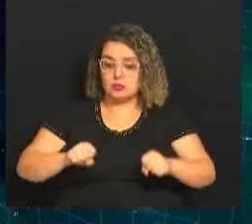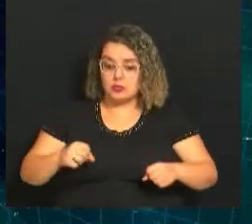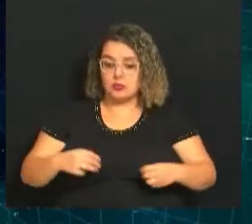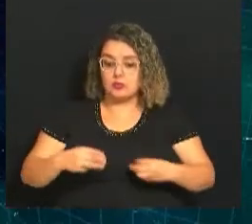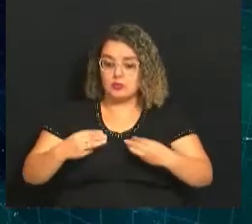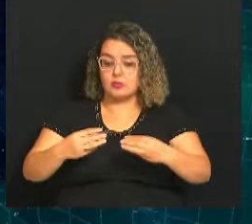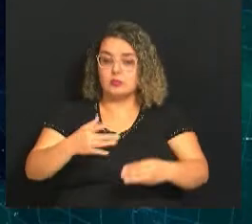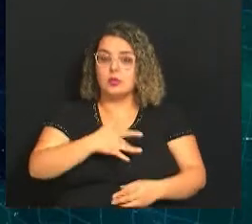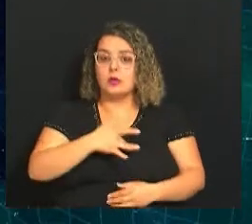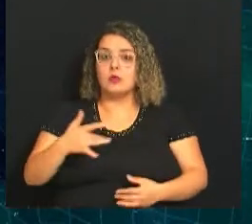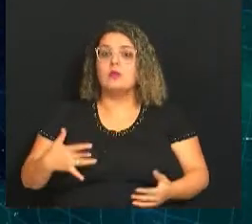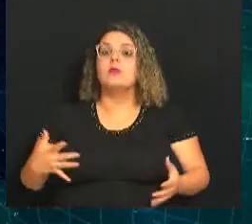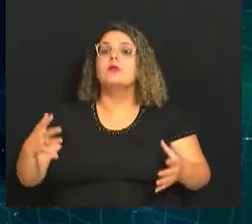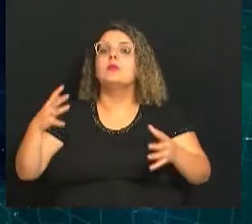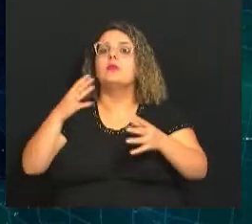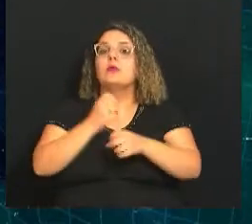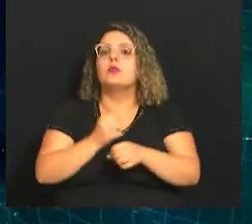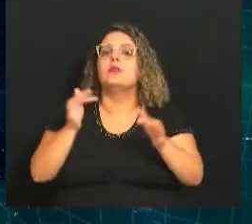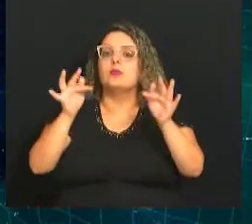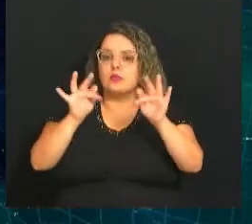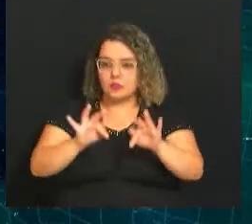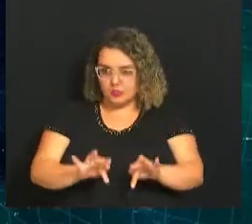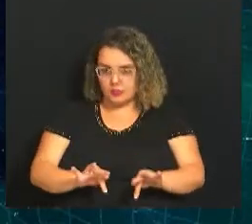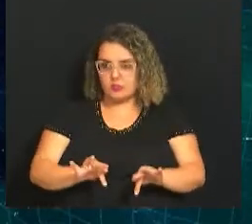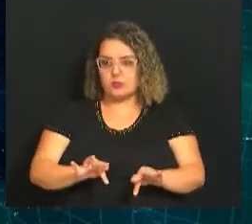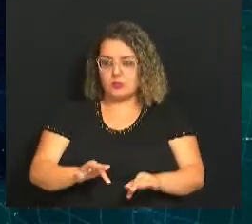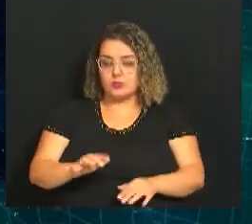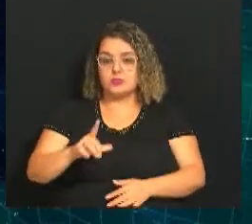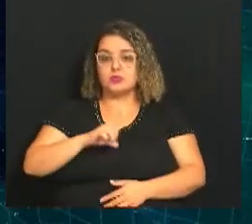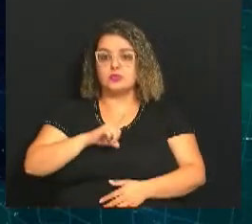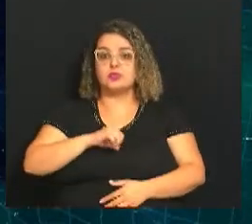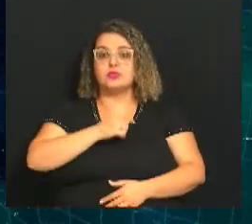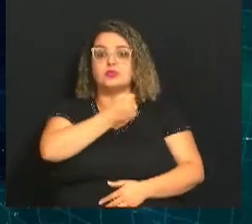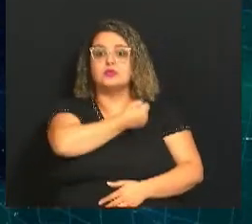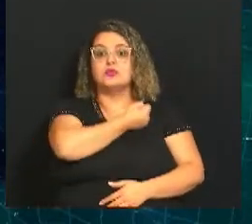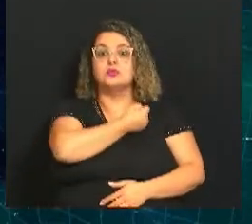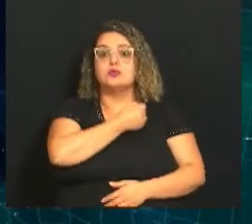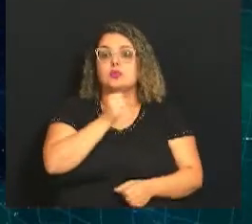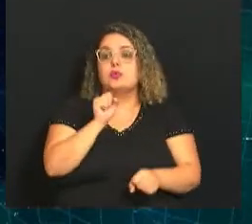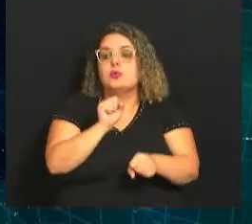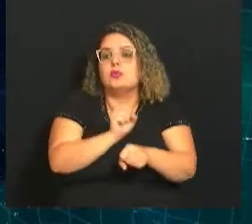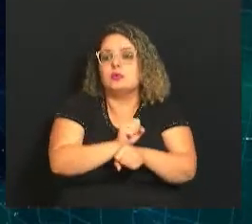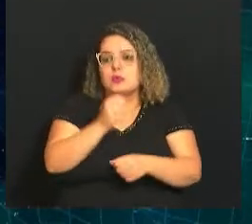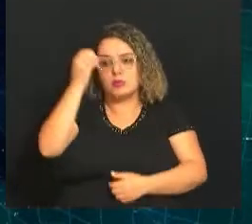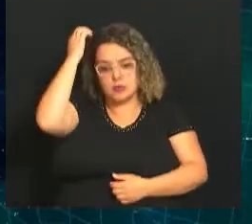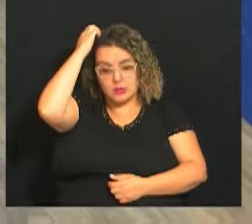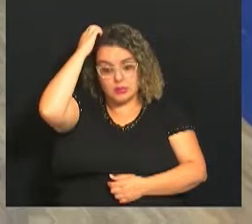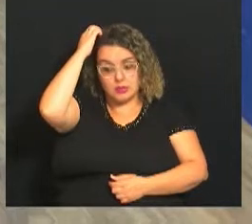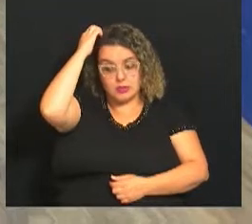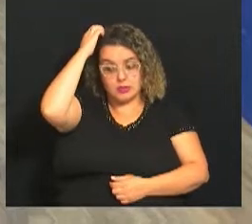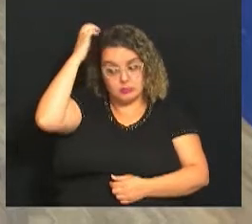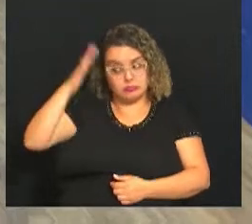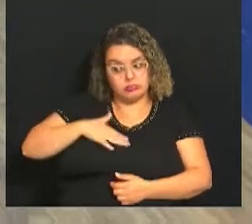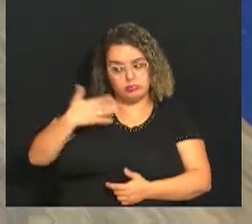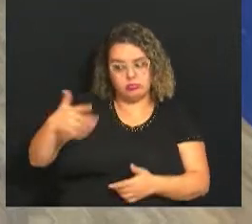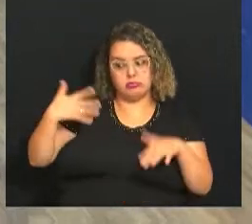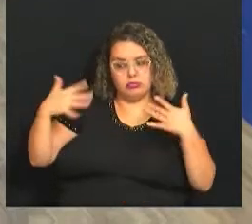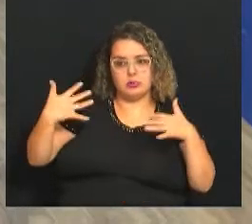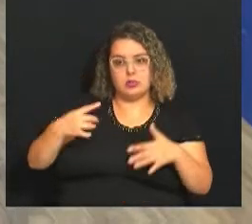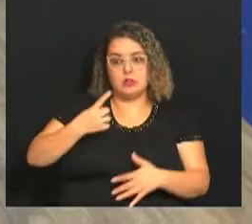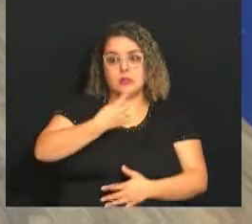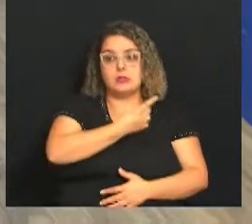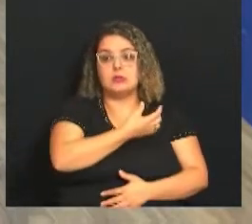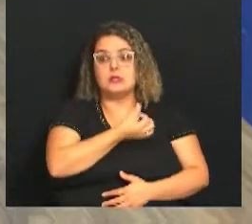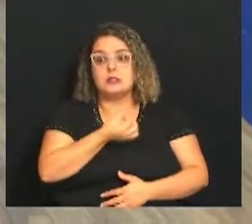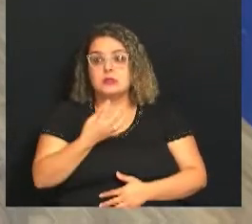foram finalizadas, então a gente tinha números represados. Eu tomei um susto, viu, Mirna? Porque a gente tinha